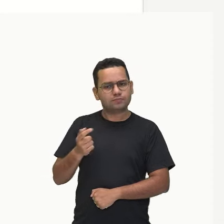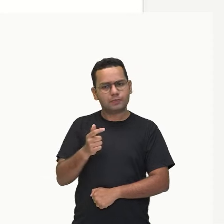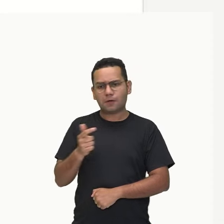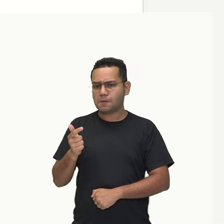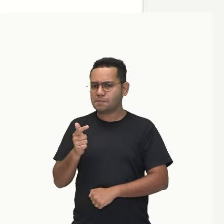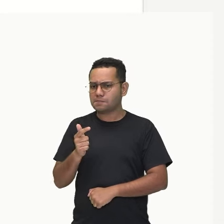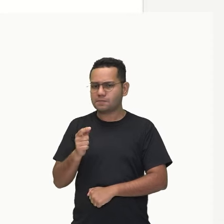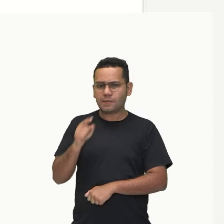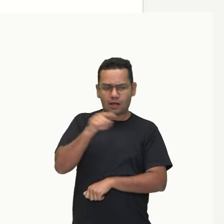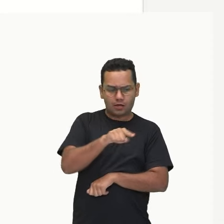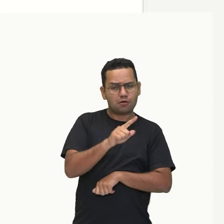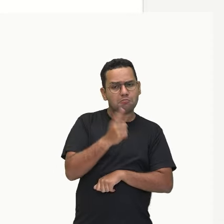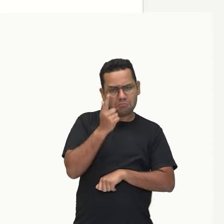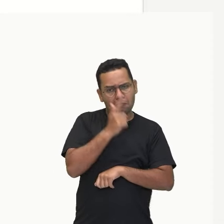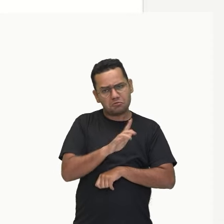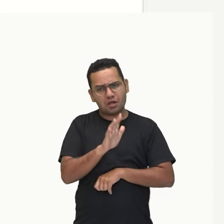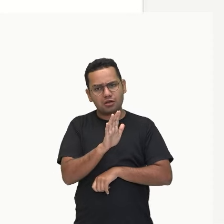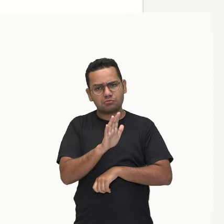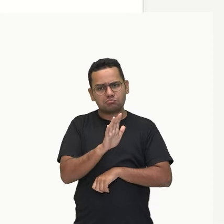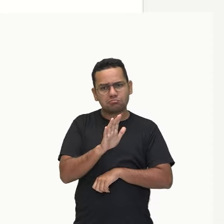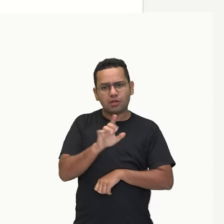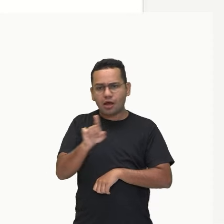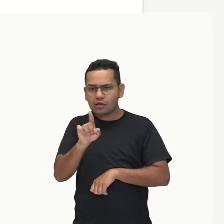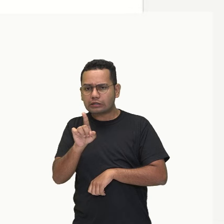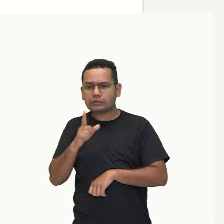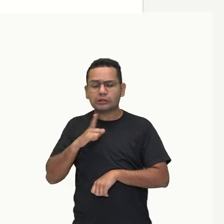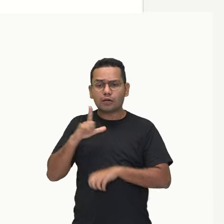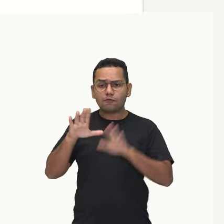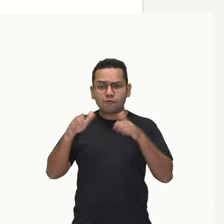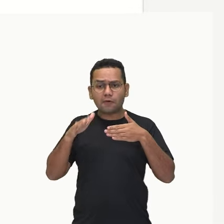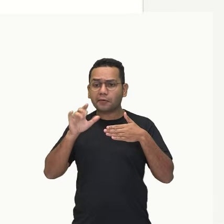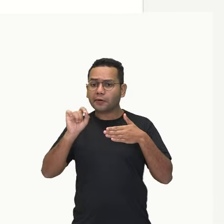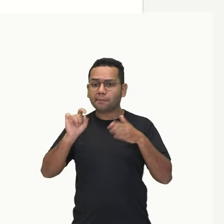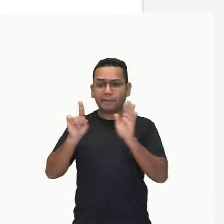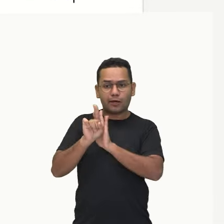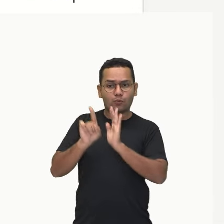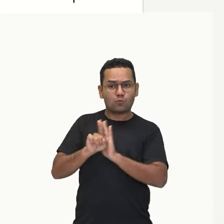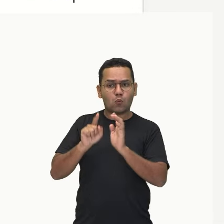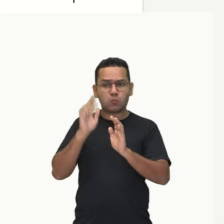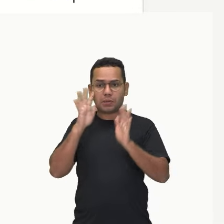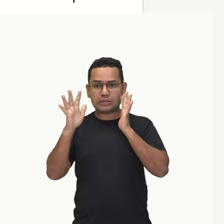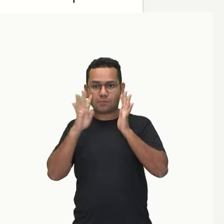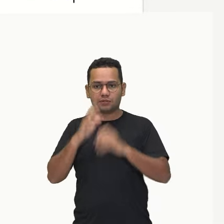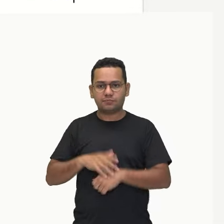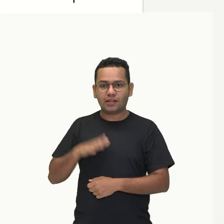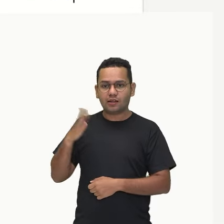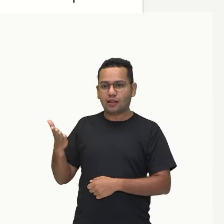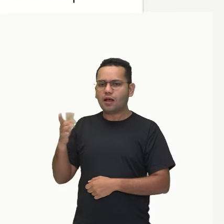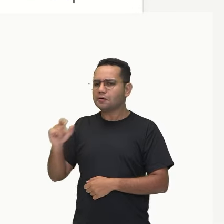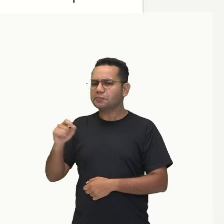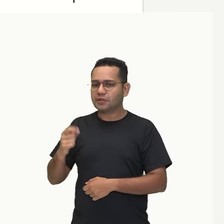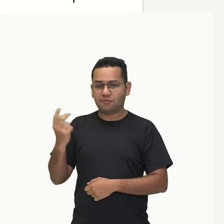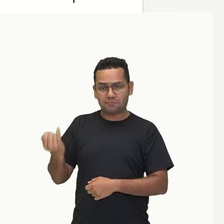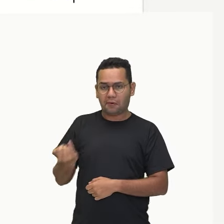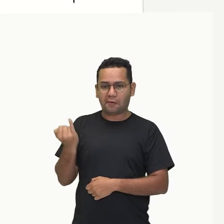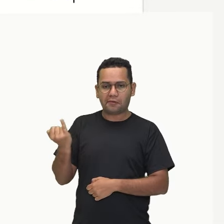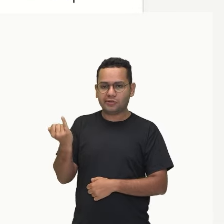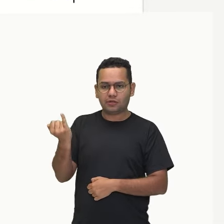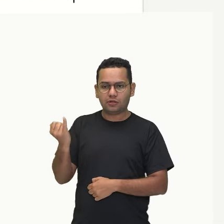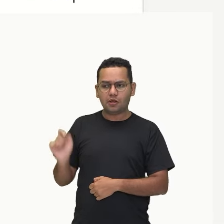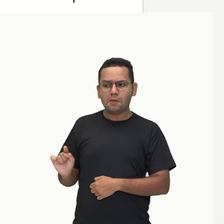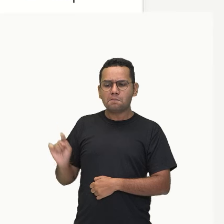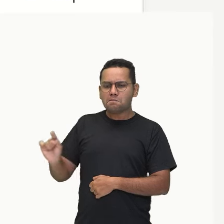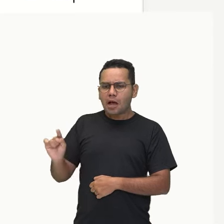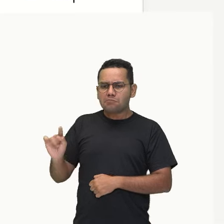o teológico, também valorativo, apoiando-se o quê? Nas doutrinas sagradas. Olha só, a questão